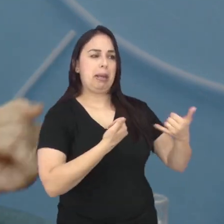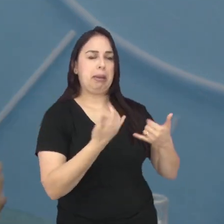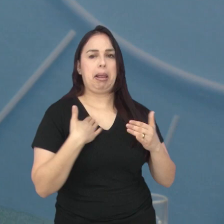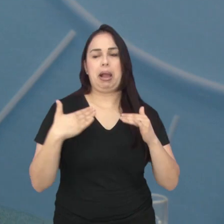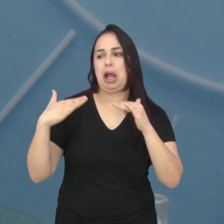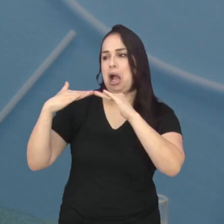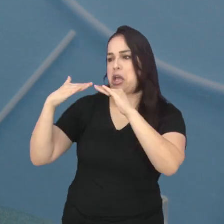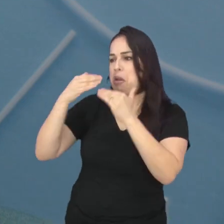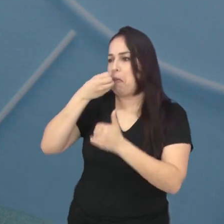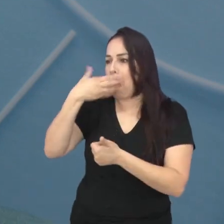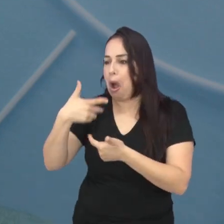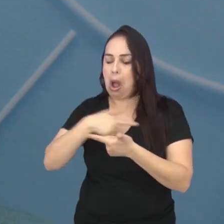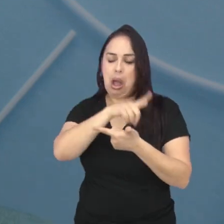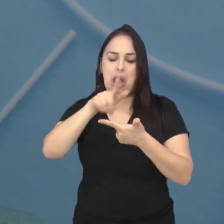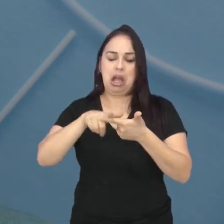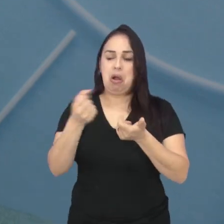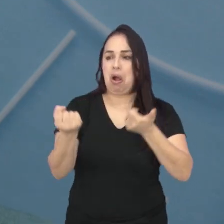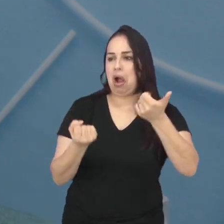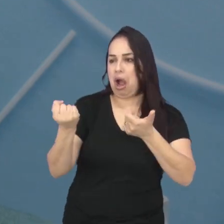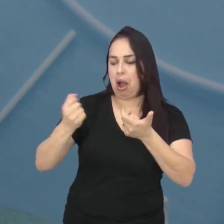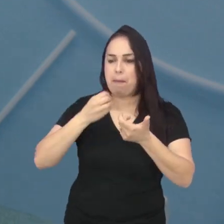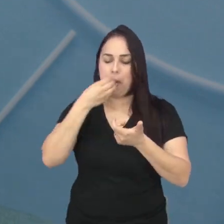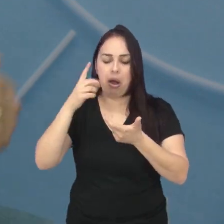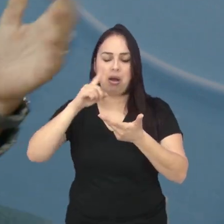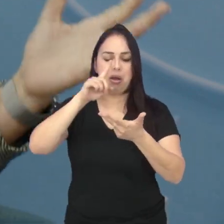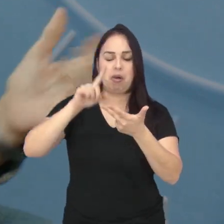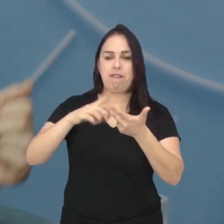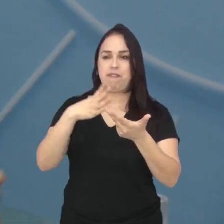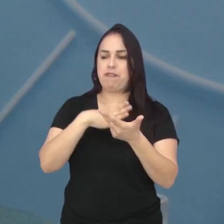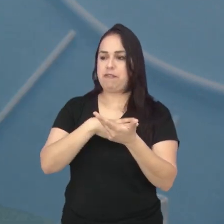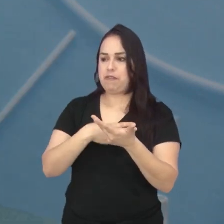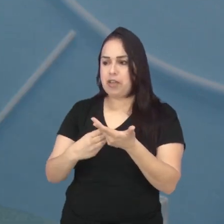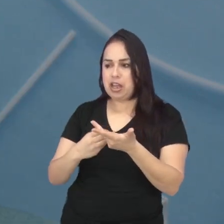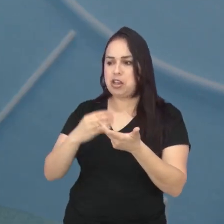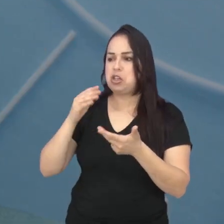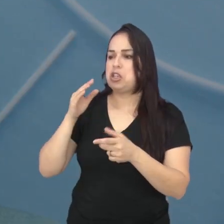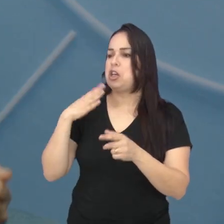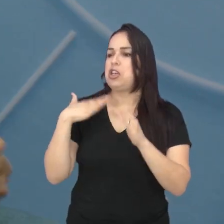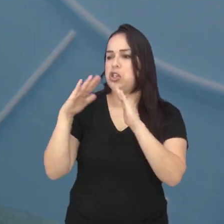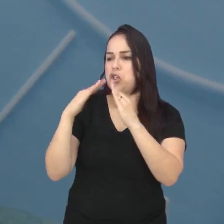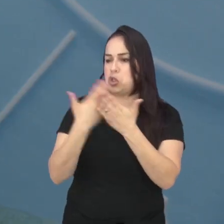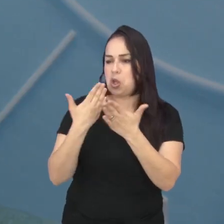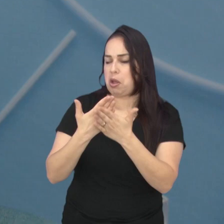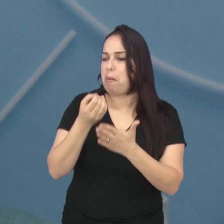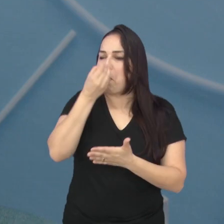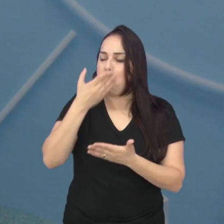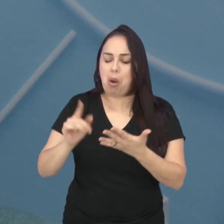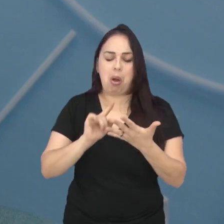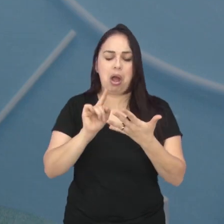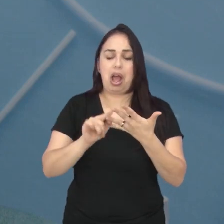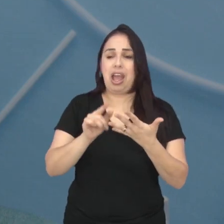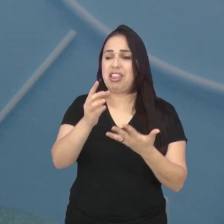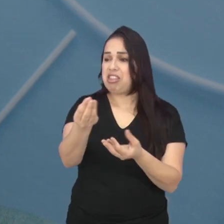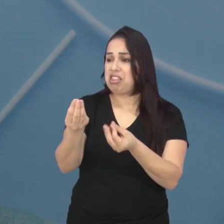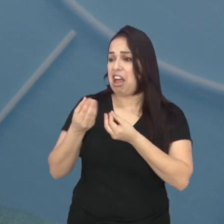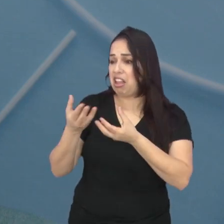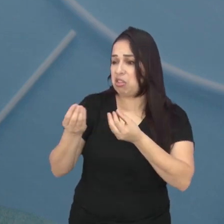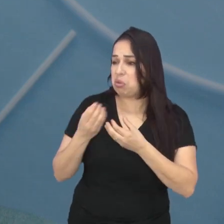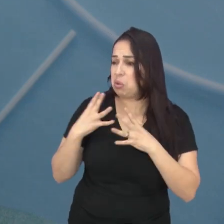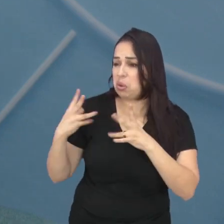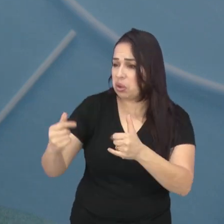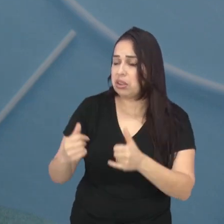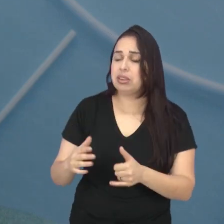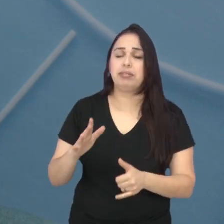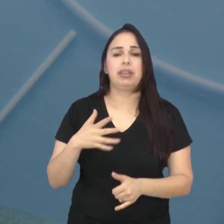você tem um carro tão bom, mas seus filhos estudam numa escola boa, ele te sustenta. E aí as pessoas ficam se